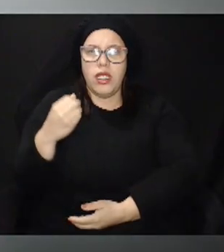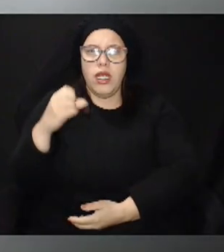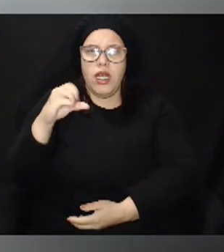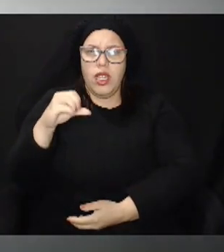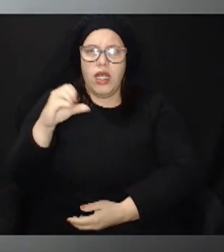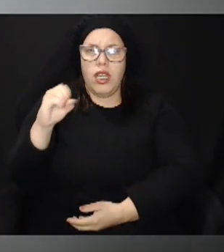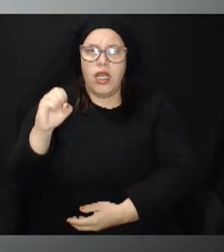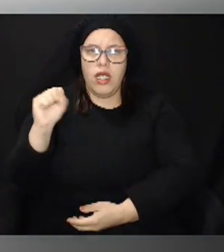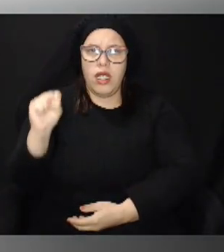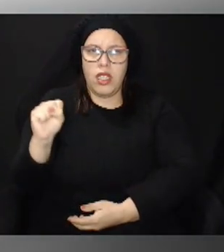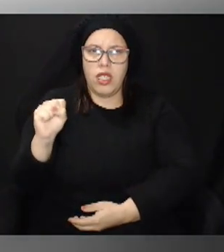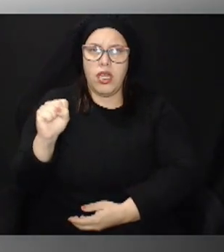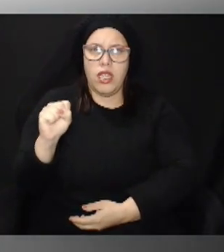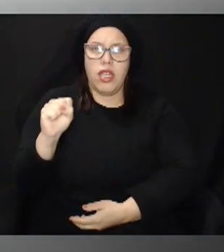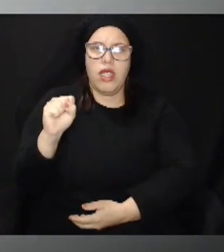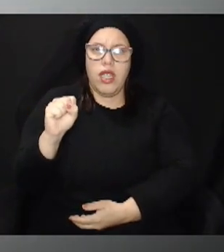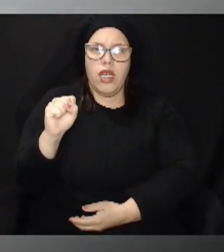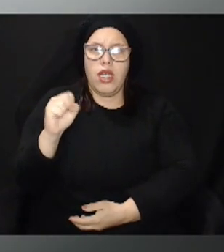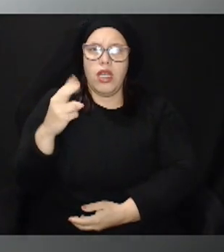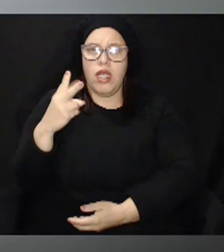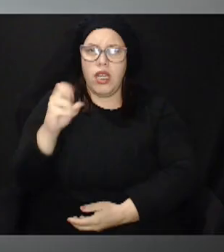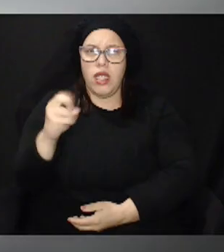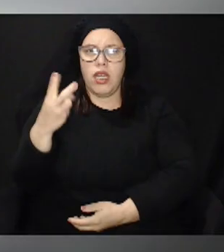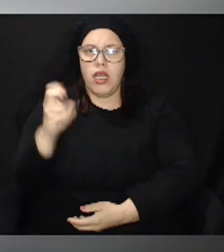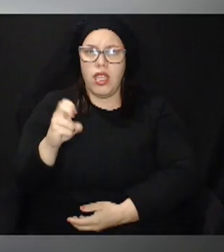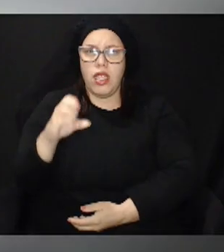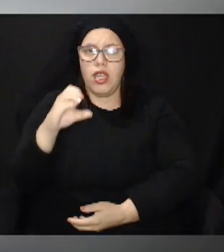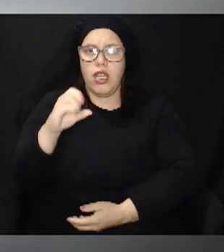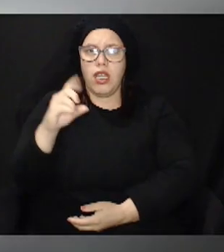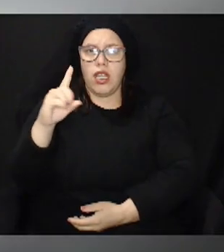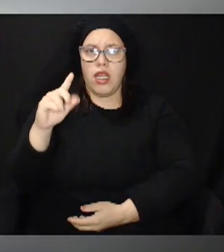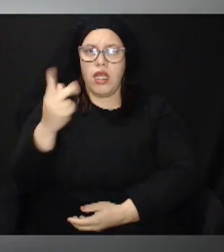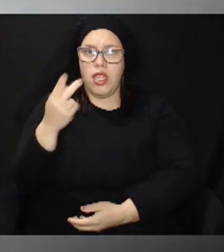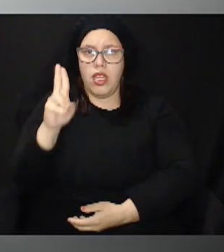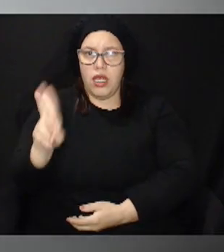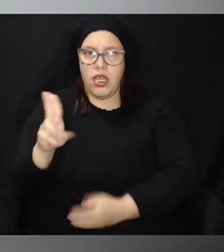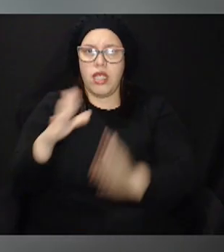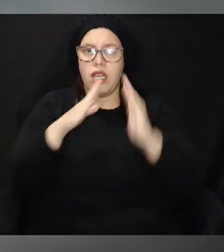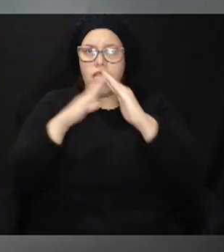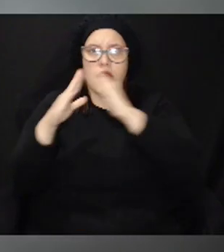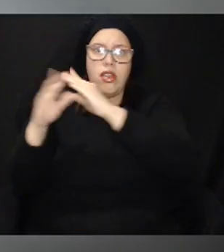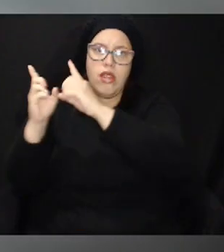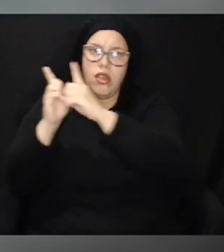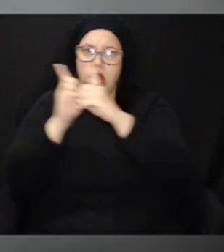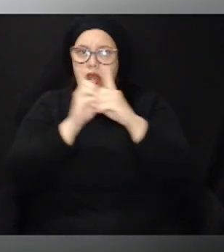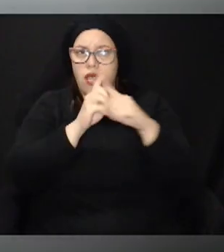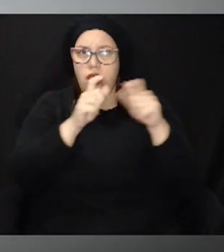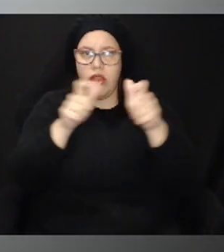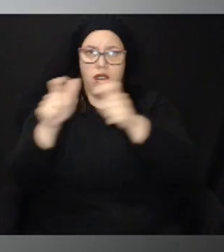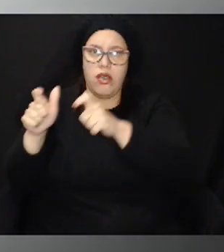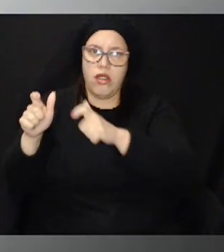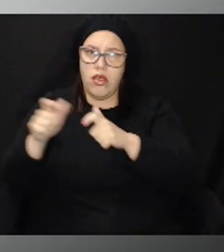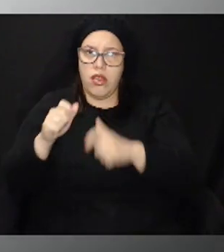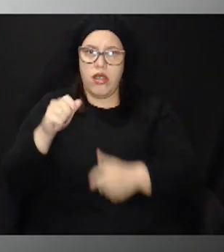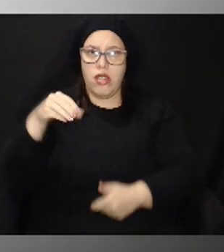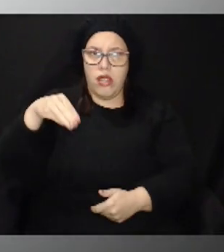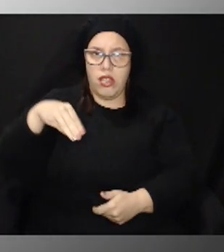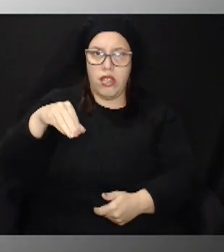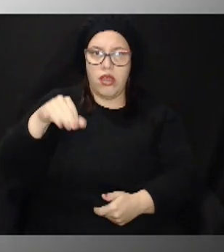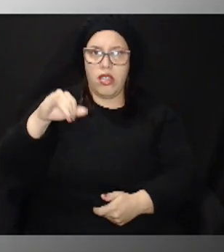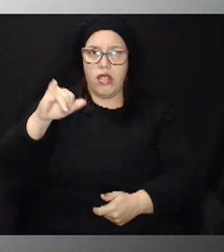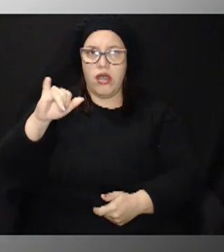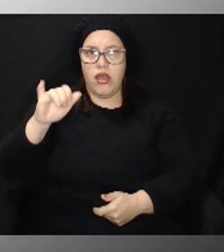o DR e a CDHU para atendimento habitacional das famílias em torno da rodovia Miguel Melhado, na conta das